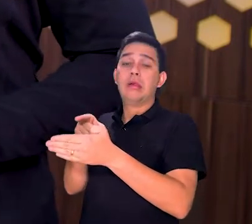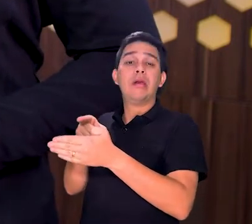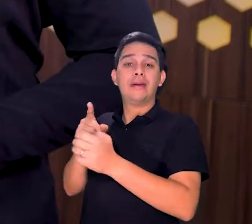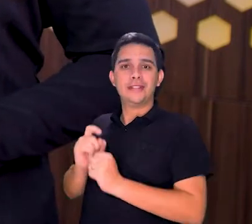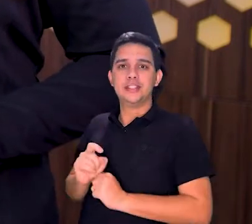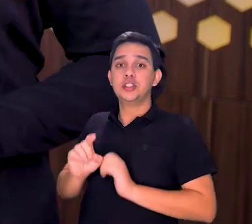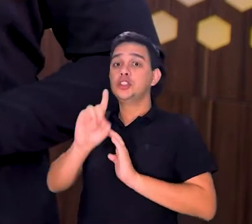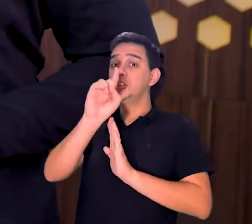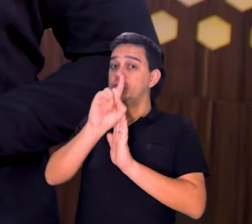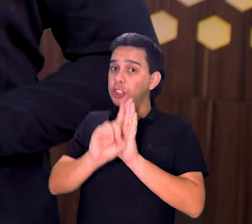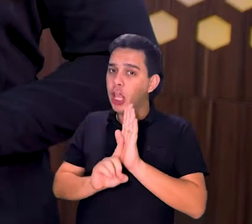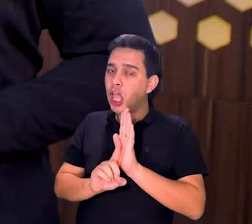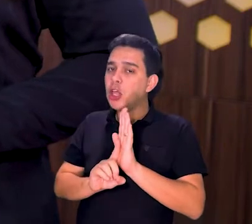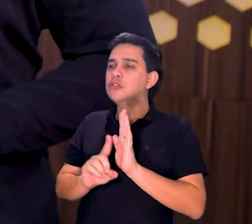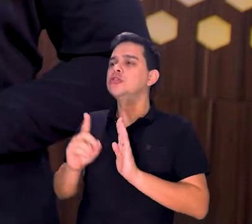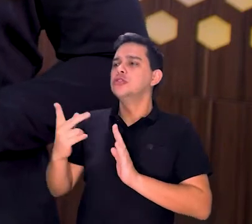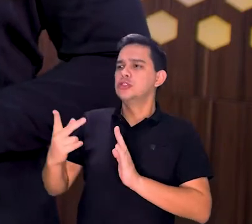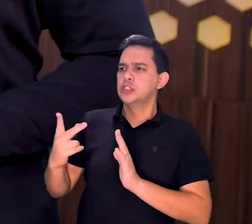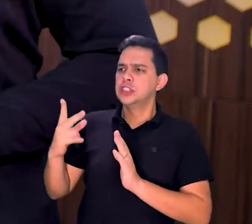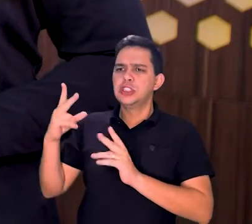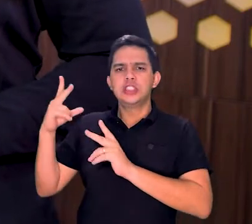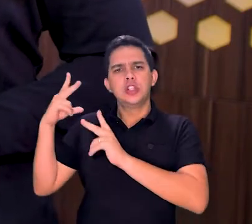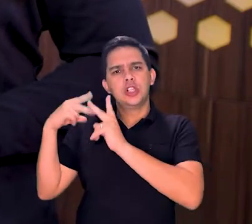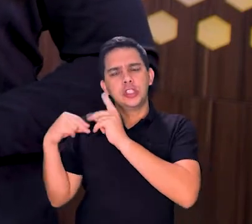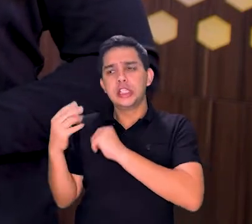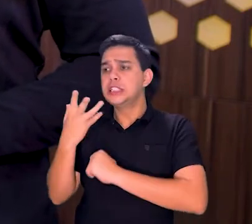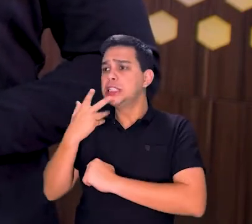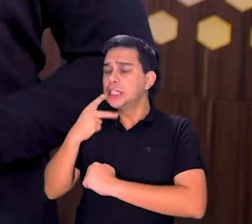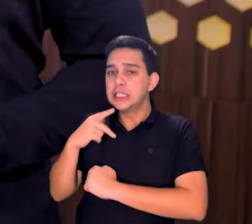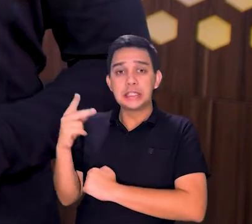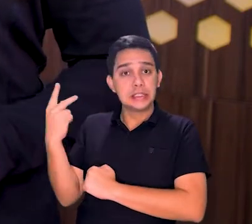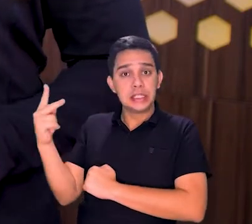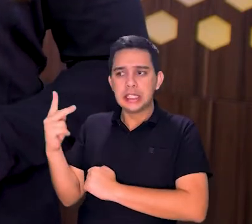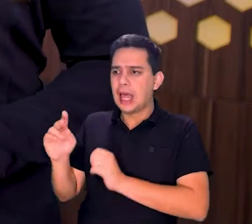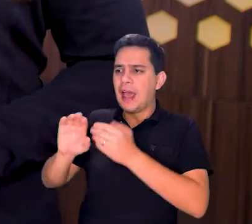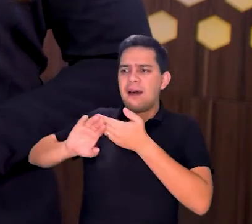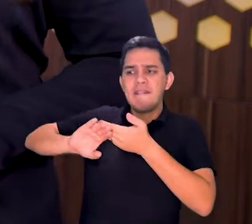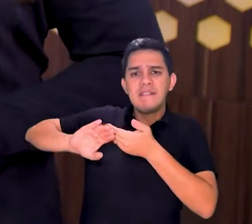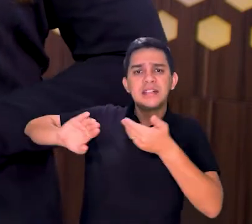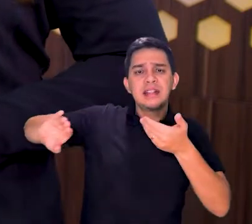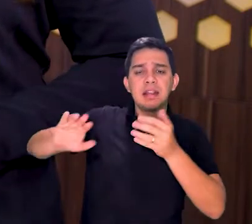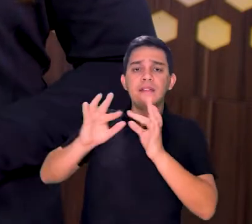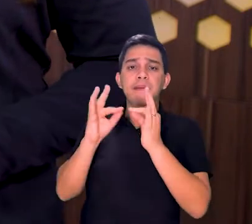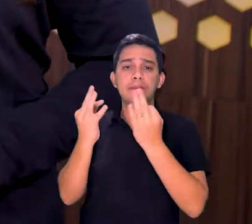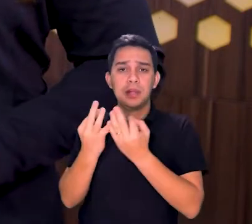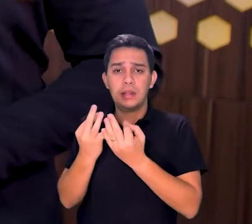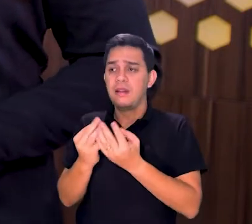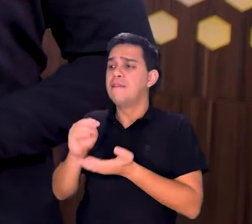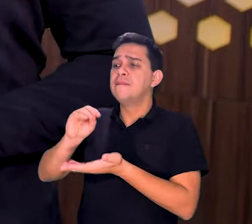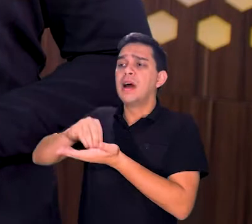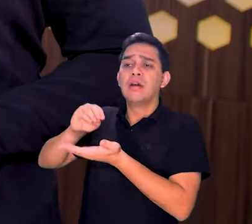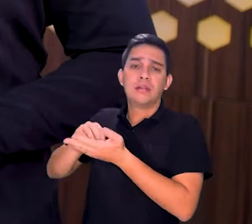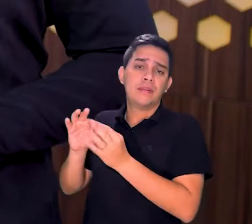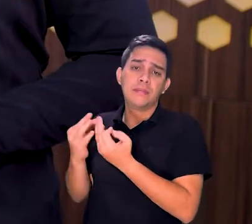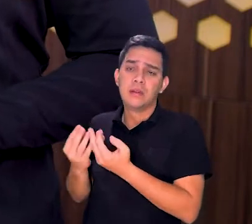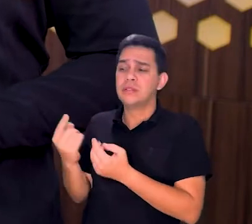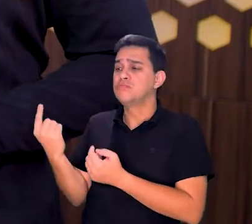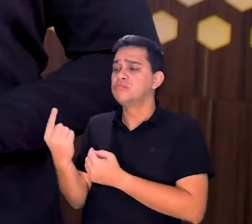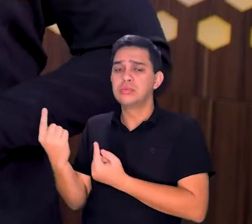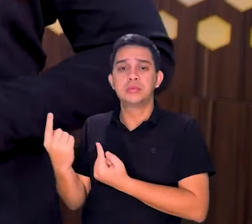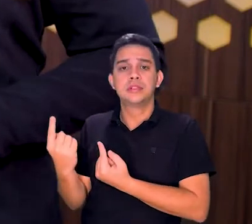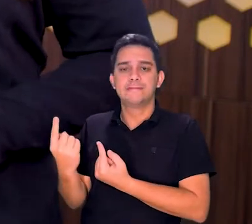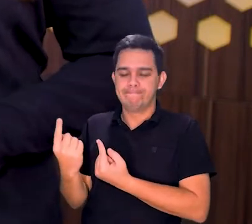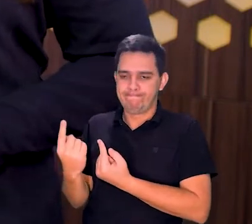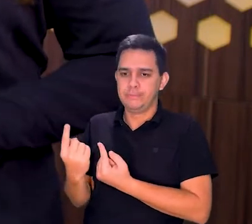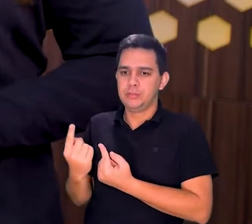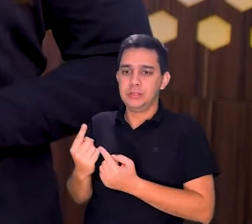fundamentais de crianças e adolescentes afastados de sua família, em situação de acolhimento familiar ou institucional. Com o objetivo